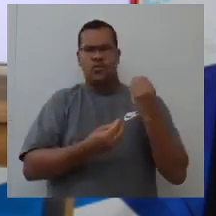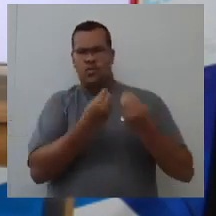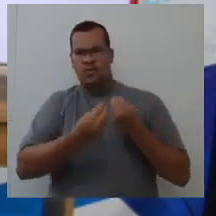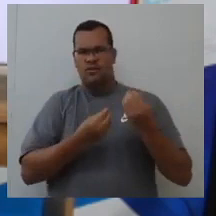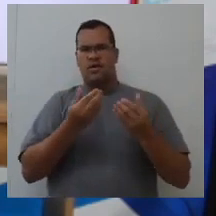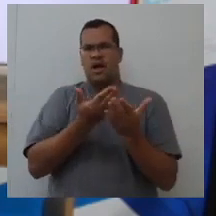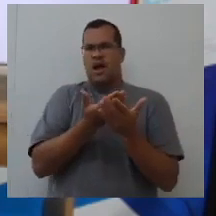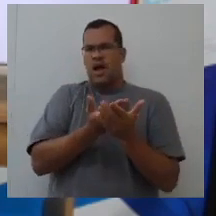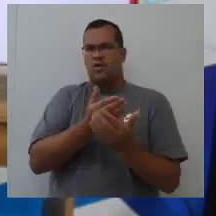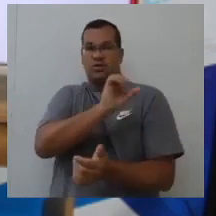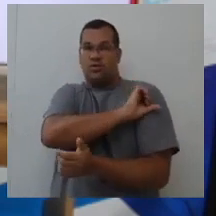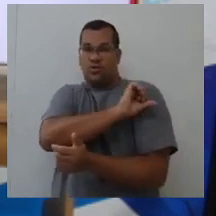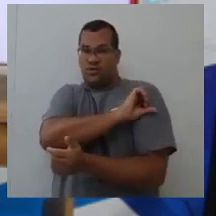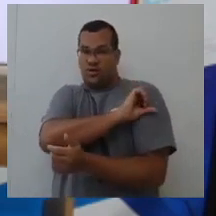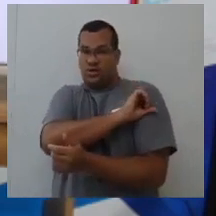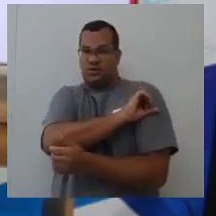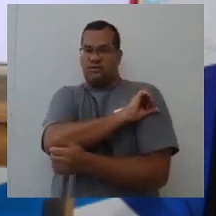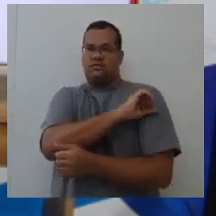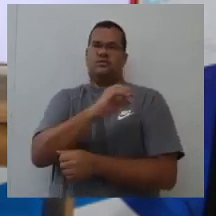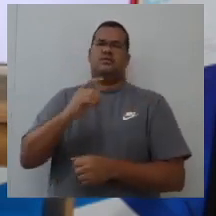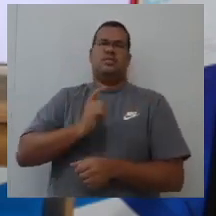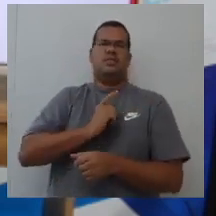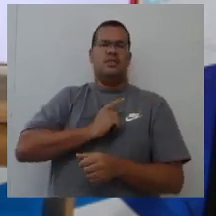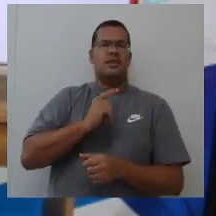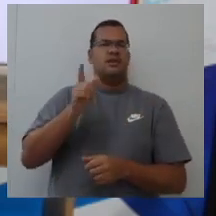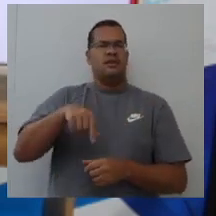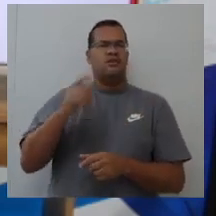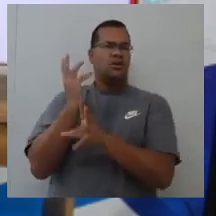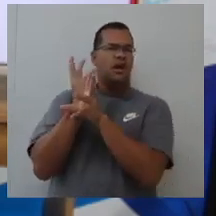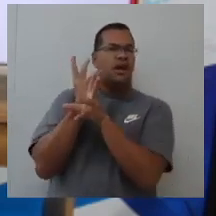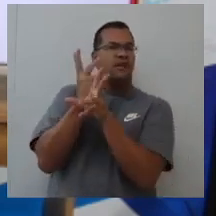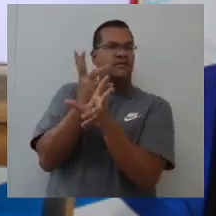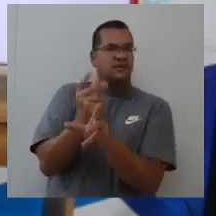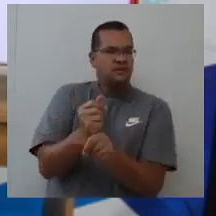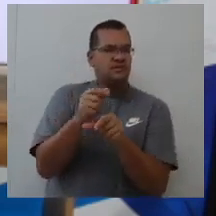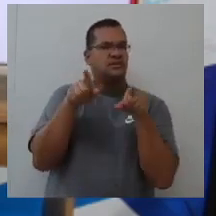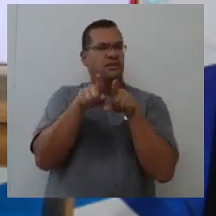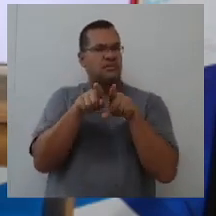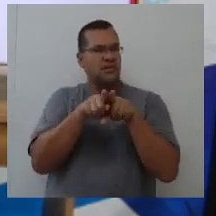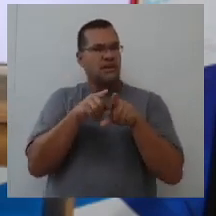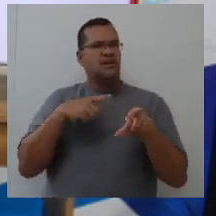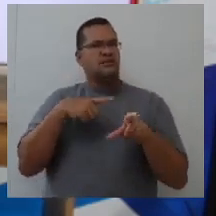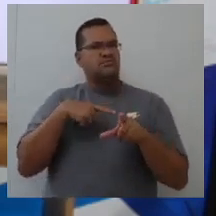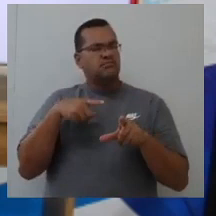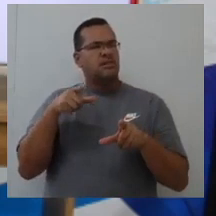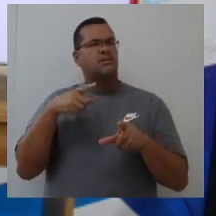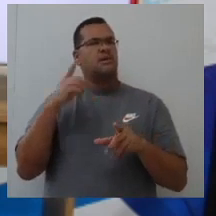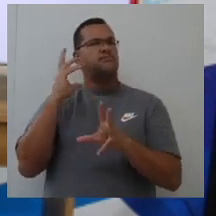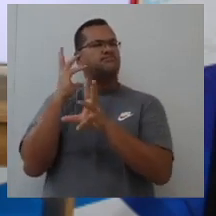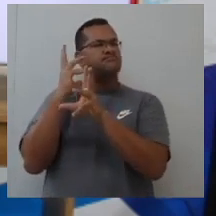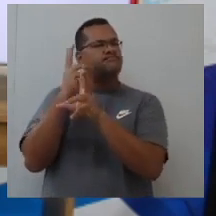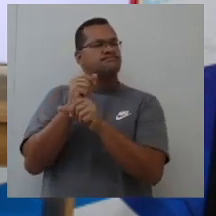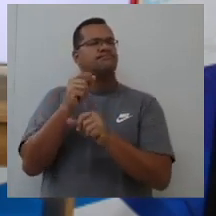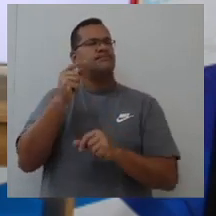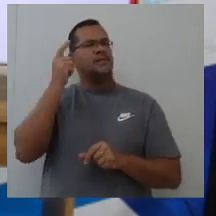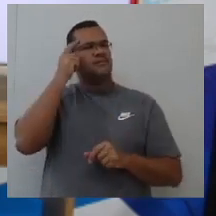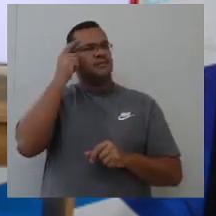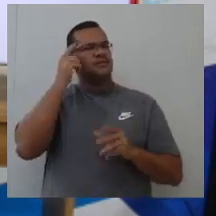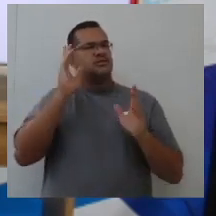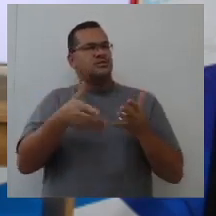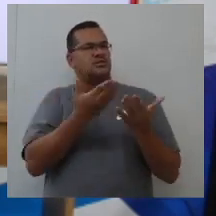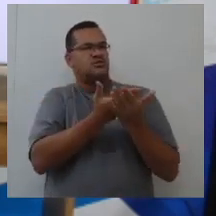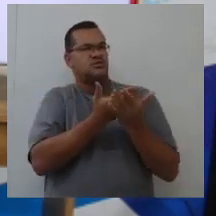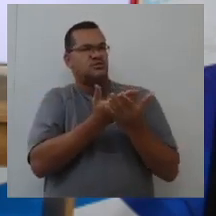essa aula do nono ano ela tem um caráter de revisão também, eu quero resgatar algumas coisas que a gente já